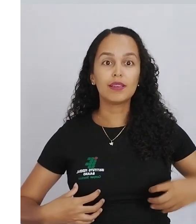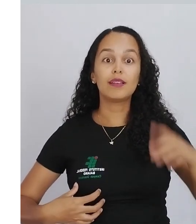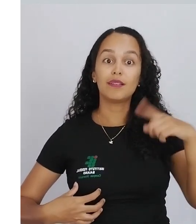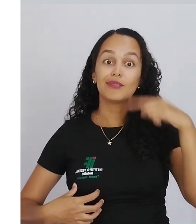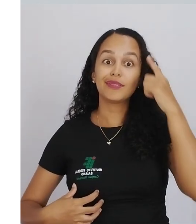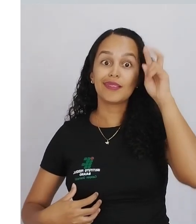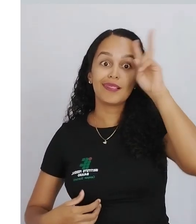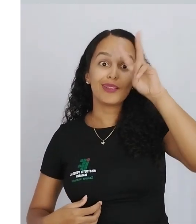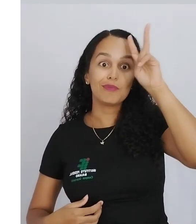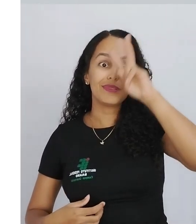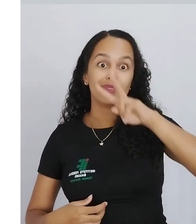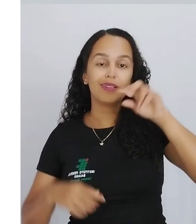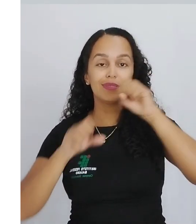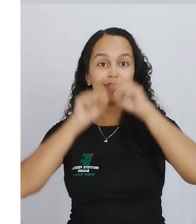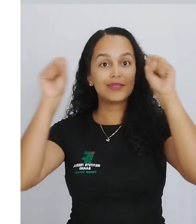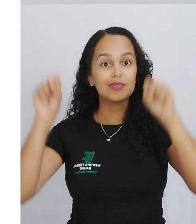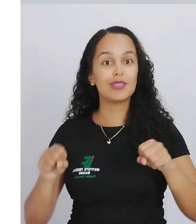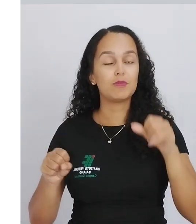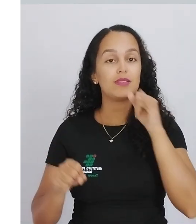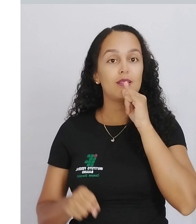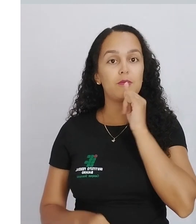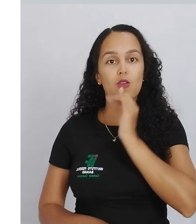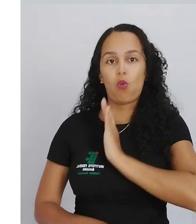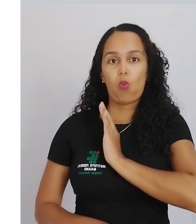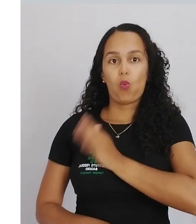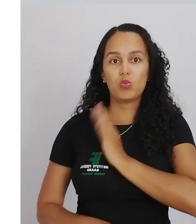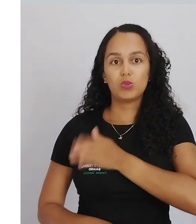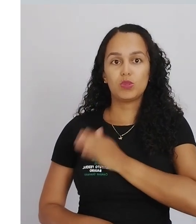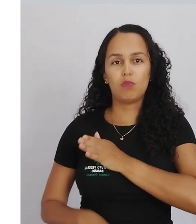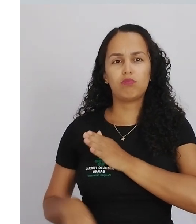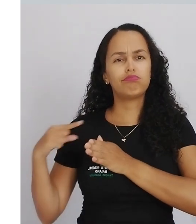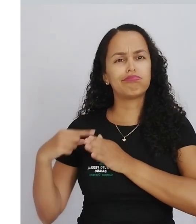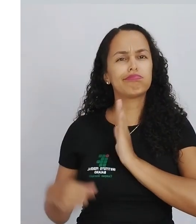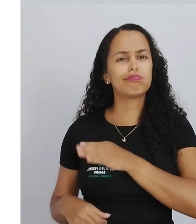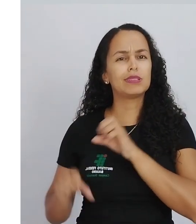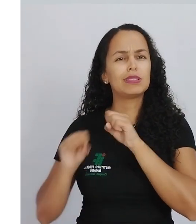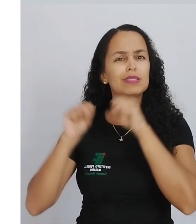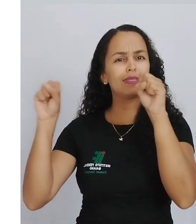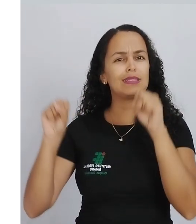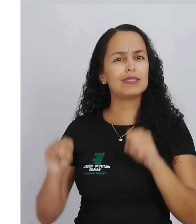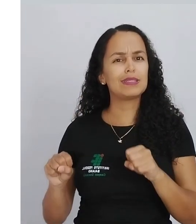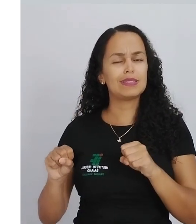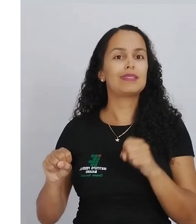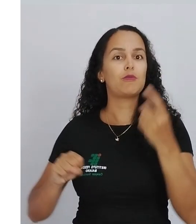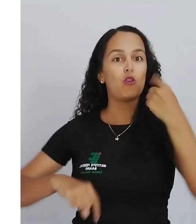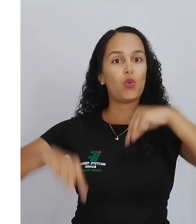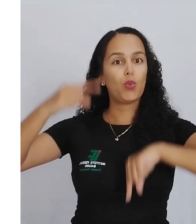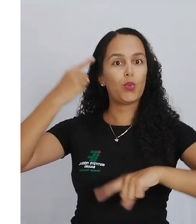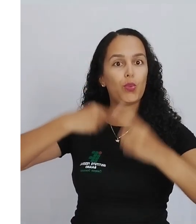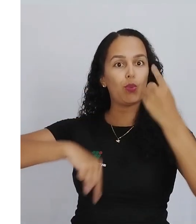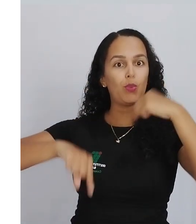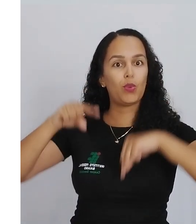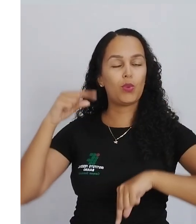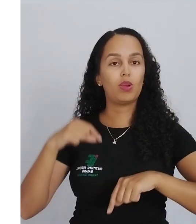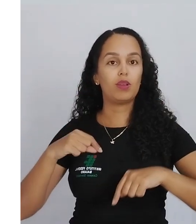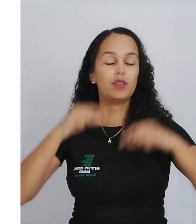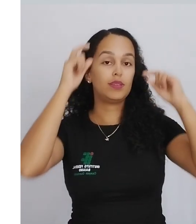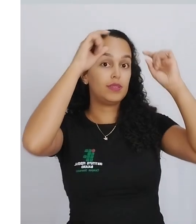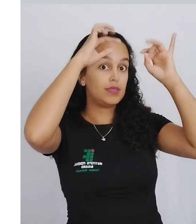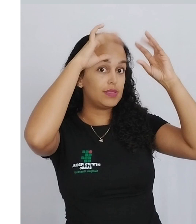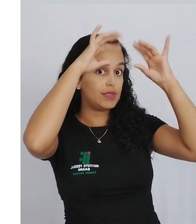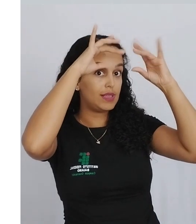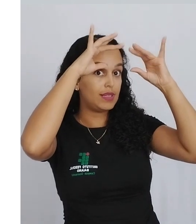Por exemplo, coração, opa, sistema circulatório, cérebro, sistema nervoso,